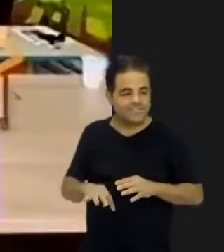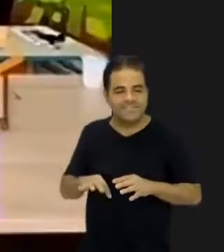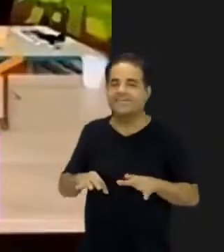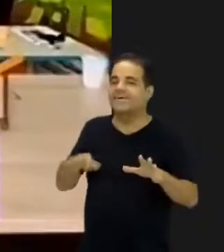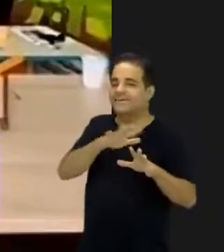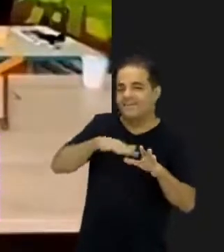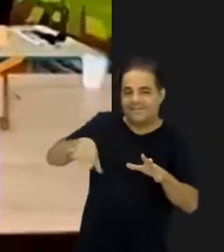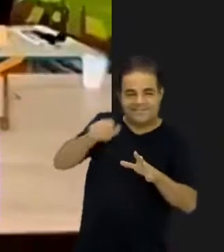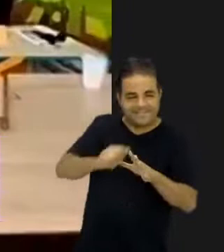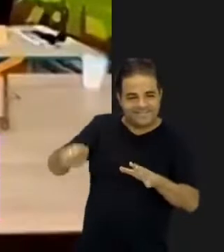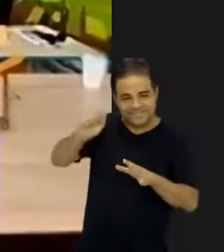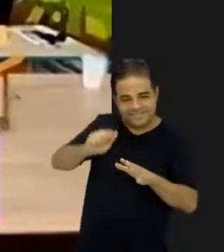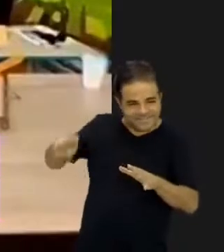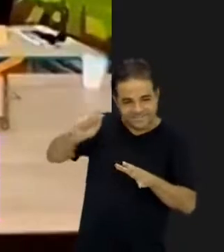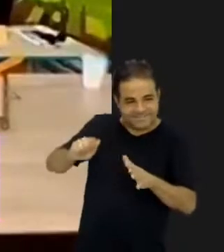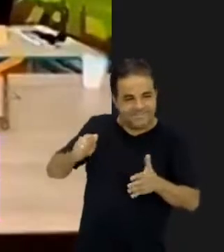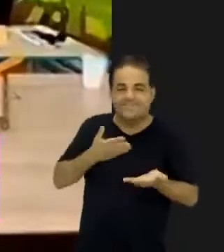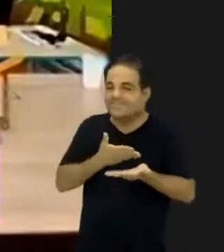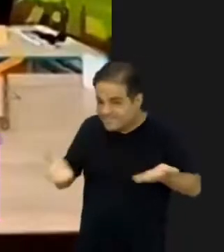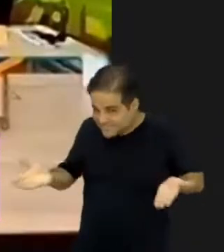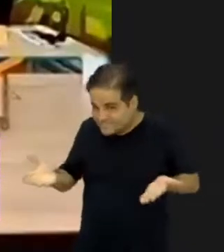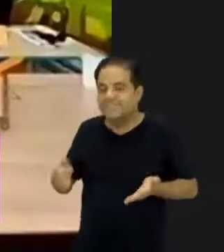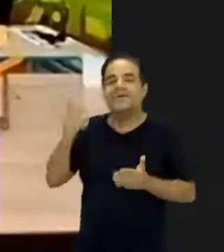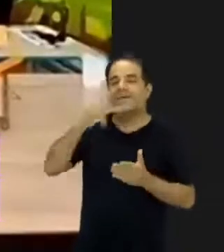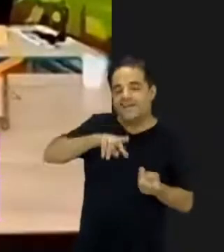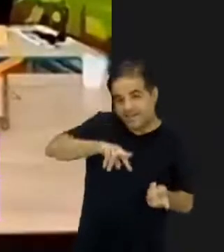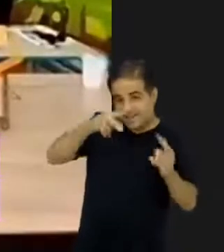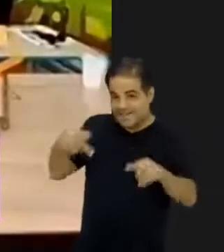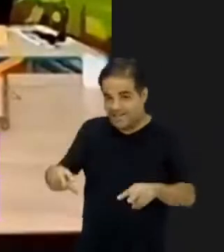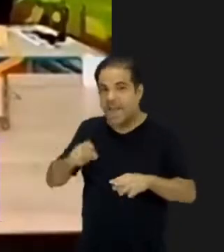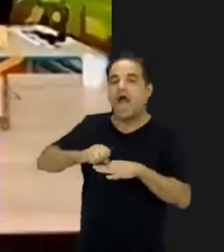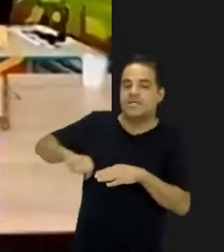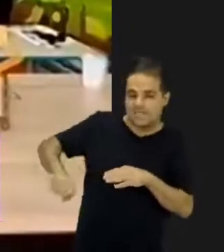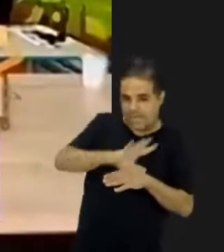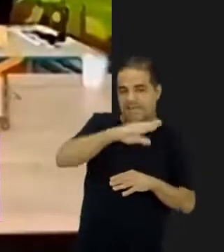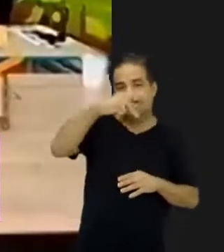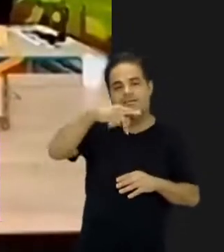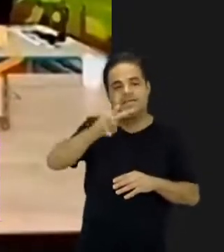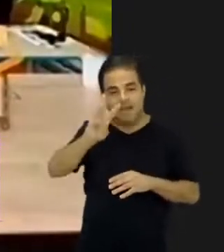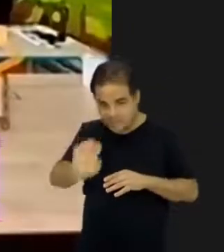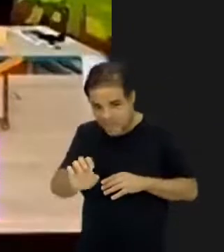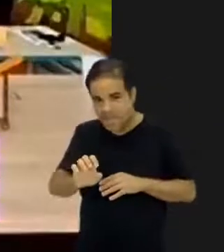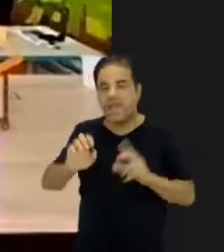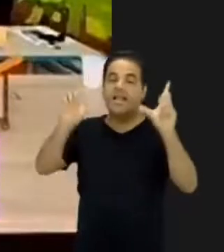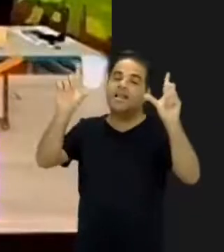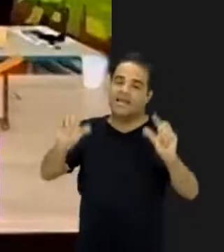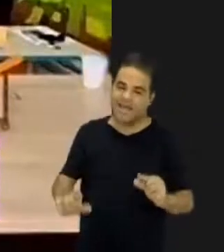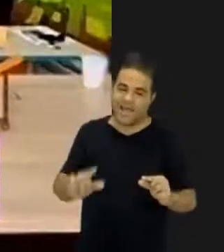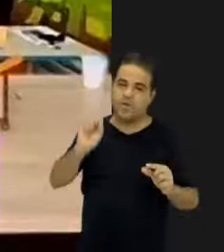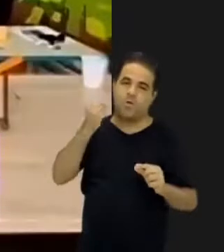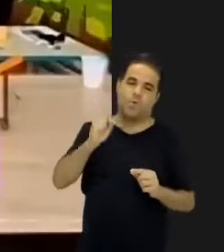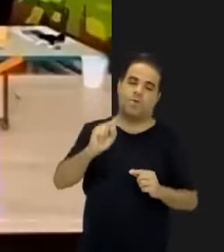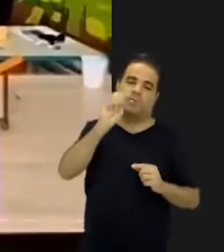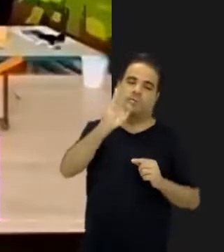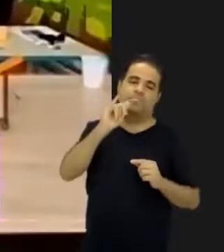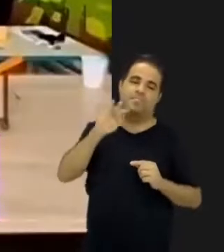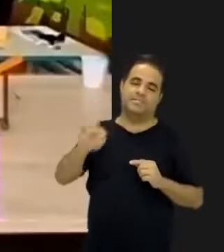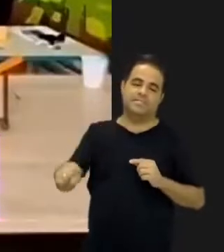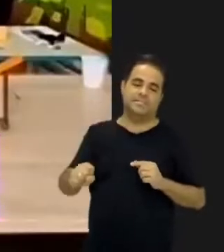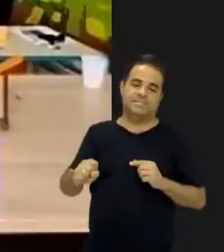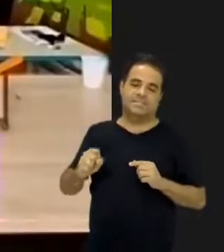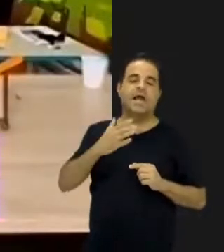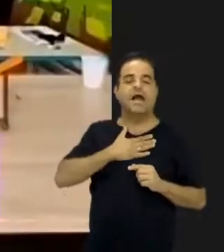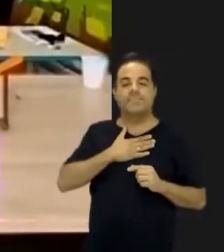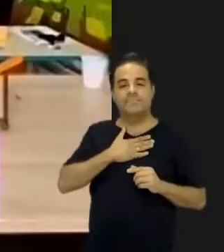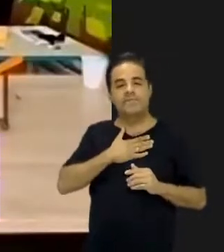Arduino, ele tem o quê? Ele tem 10 bits, mas quando ele converte para a saída PWM, ele cai para 8 bits. Então, nesse 8 bits, a